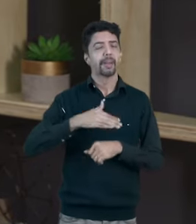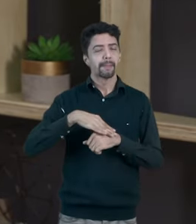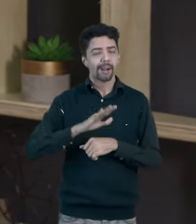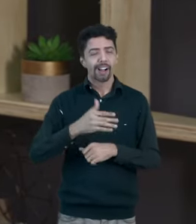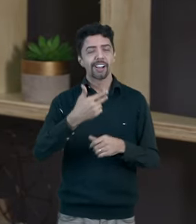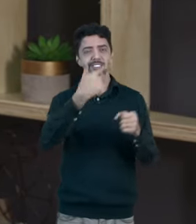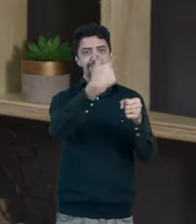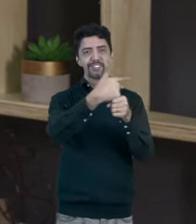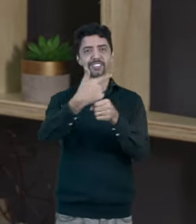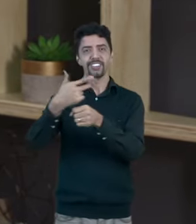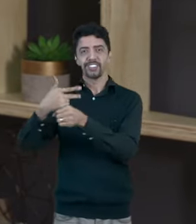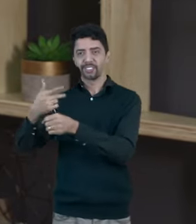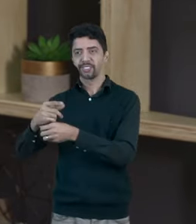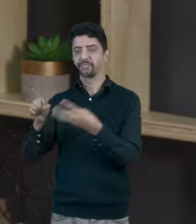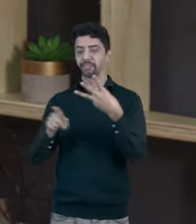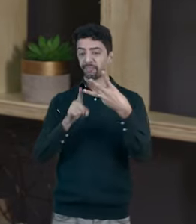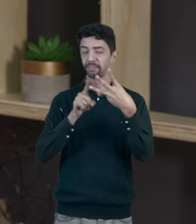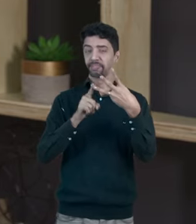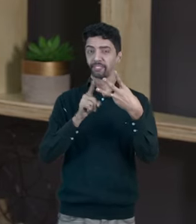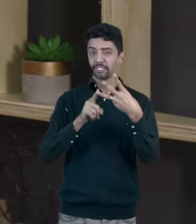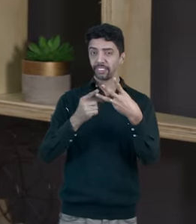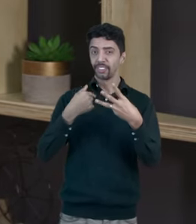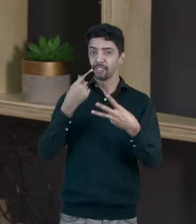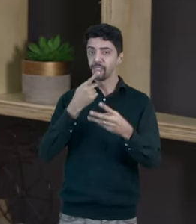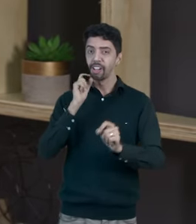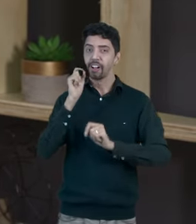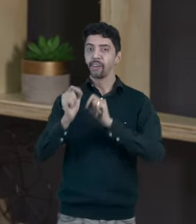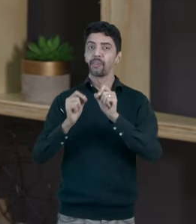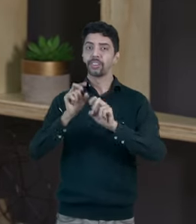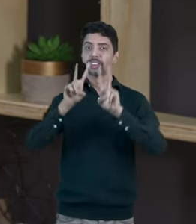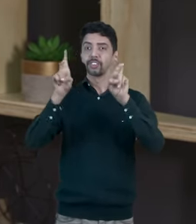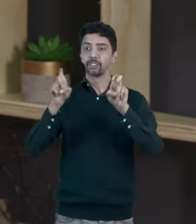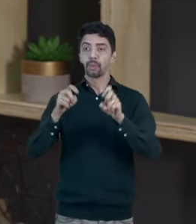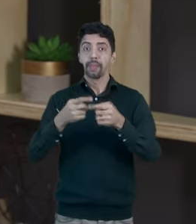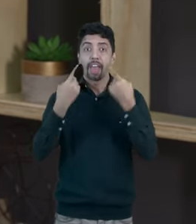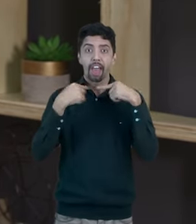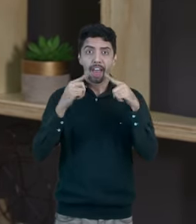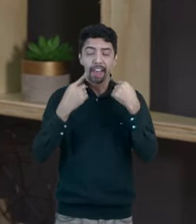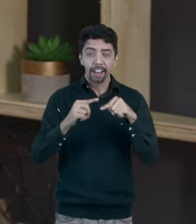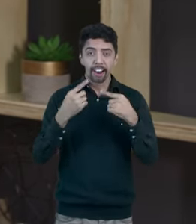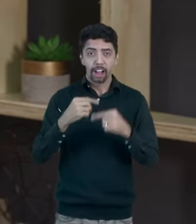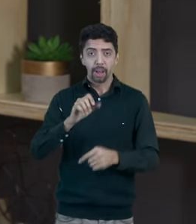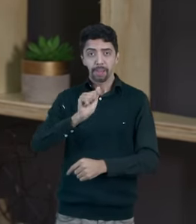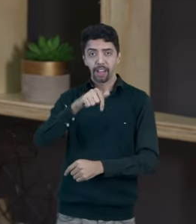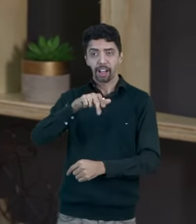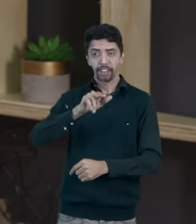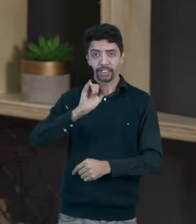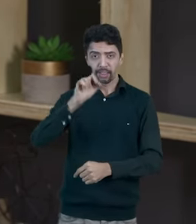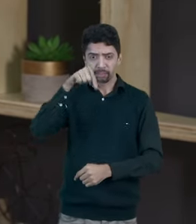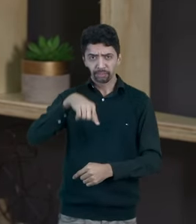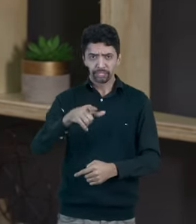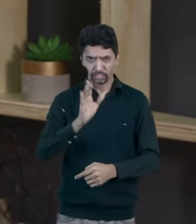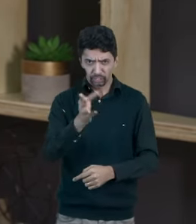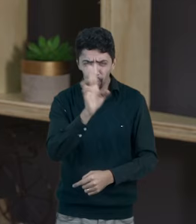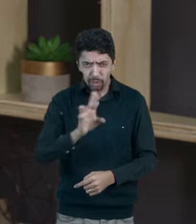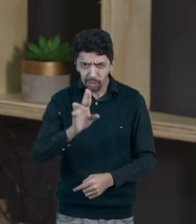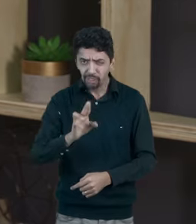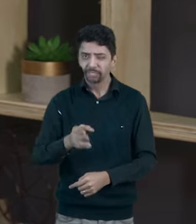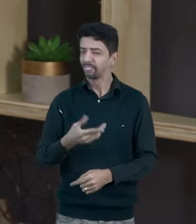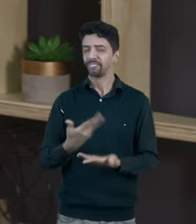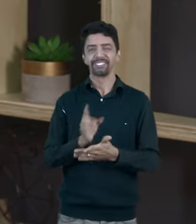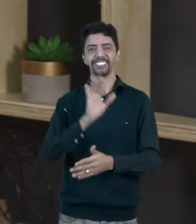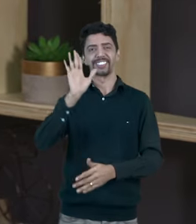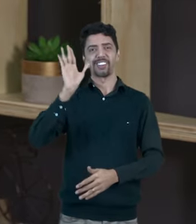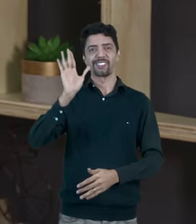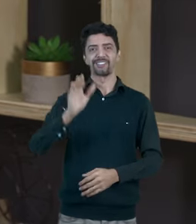não hein tem mais um vídeo dessa série e vou falar sobre Reclame Aqui você já usou não